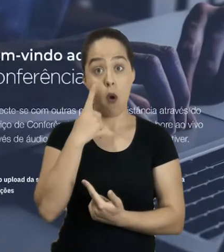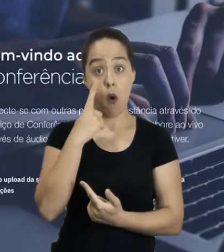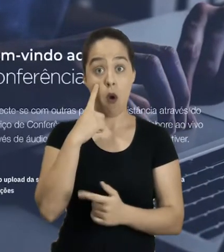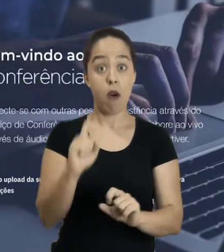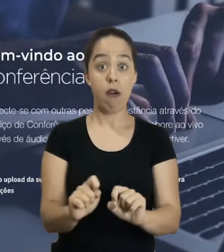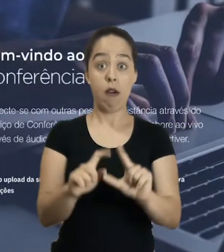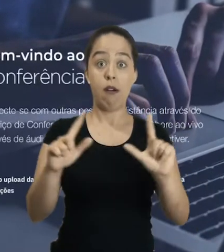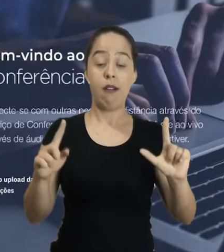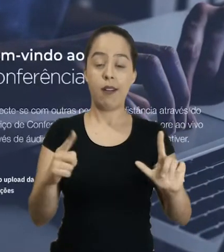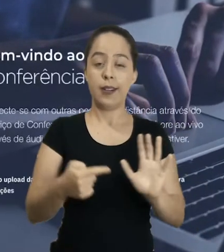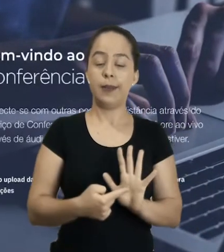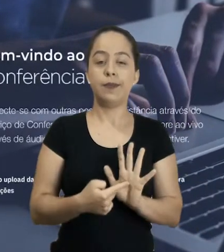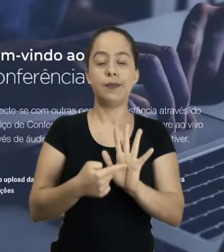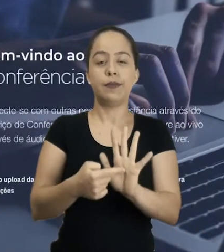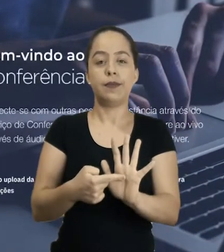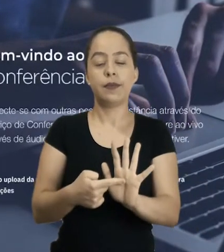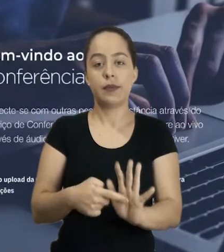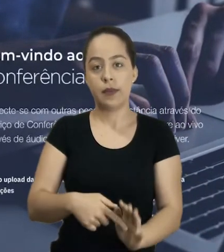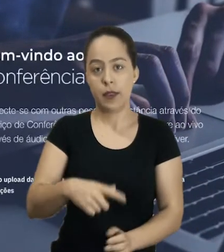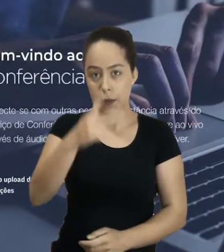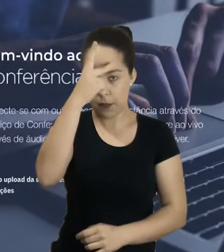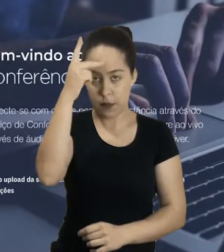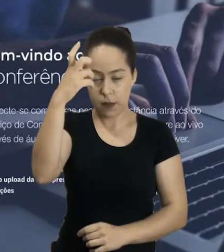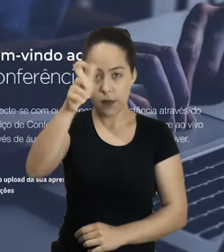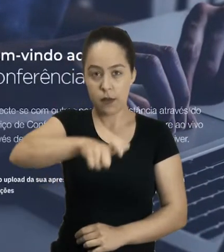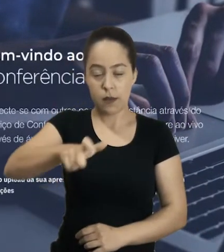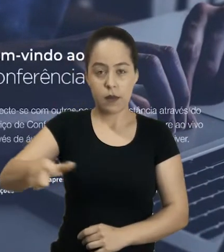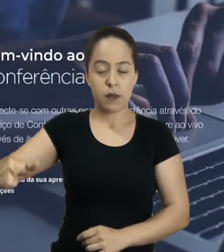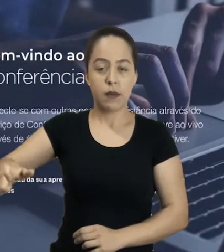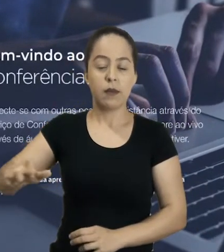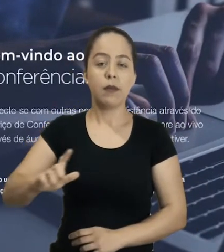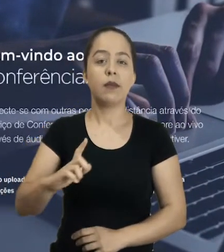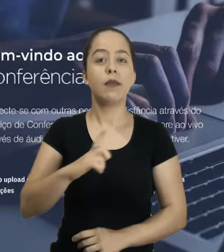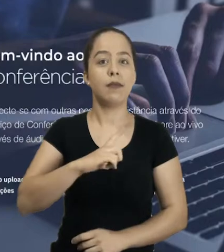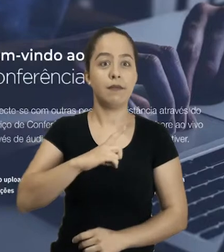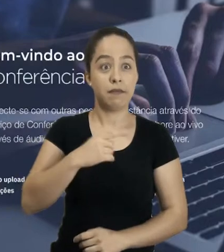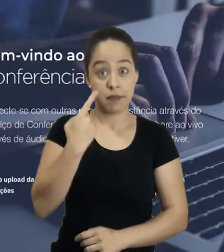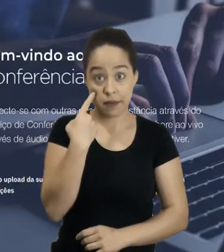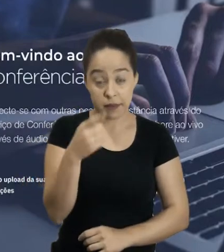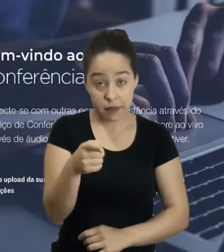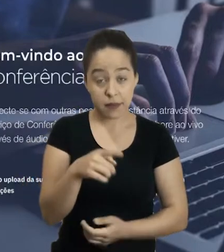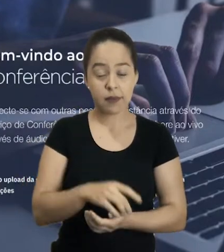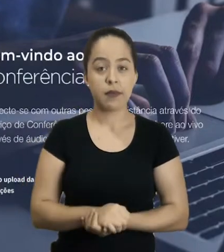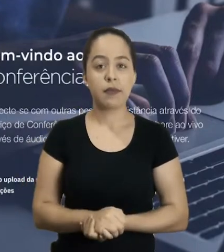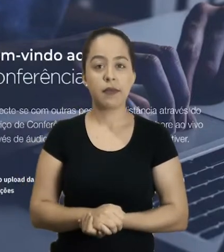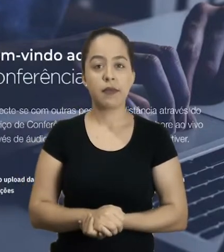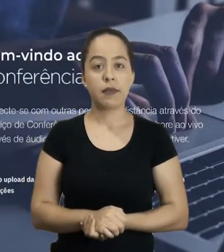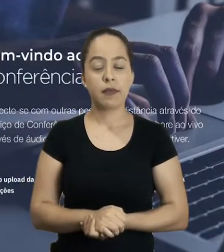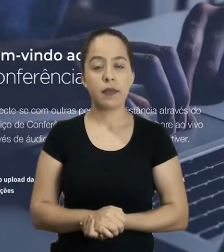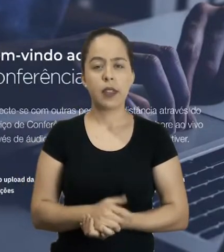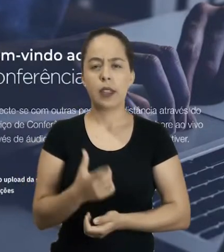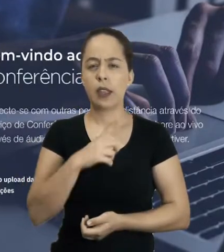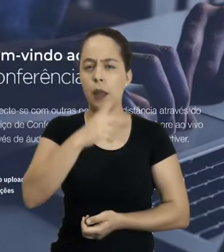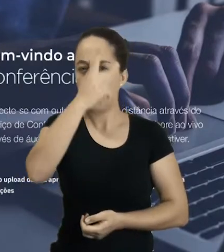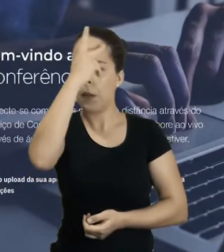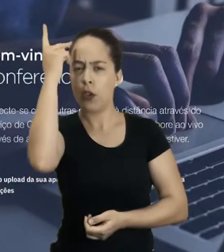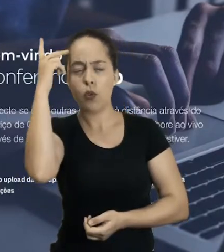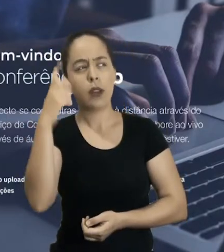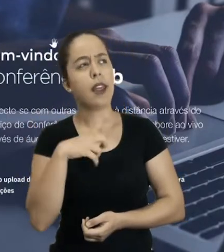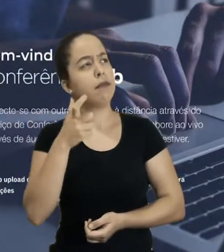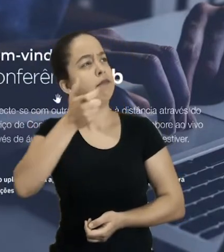Observe que aqui apareceu, ó, esse usuário aqui, streaming, robô, tá vendo? É ele que